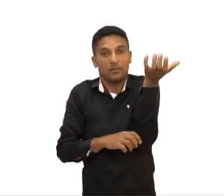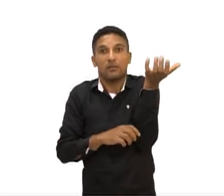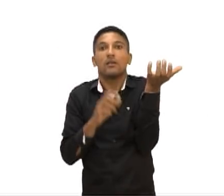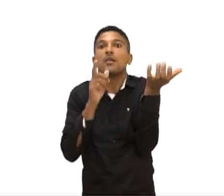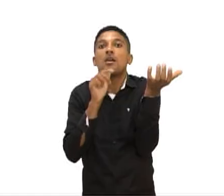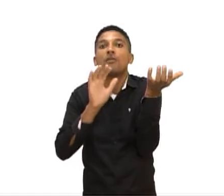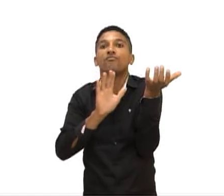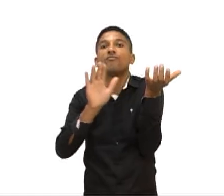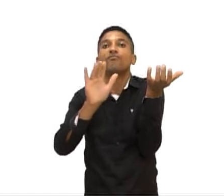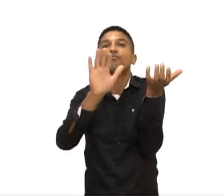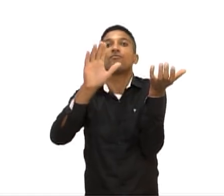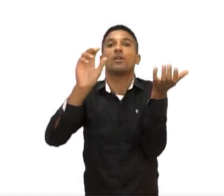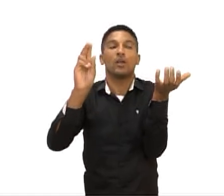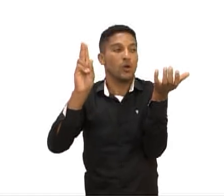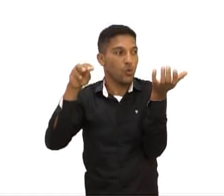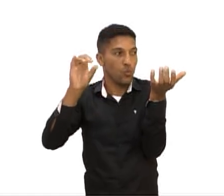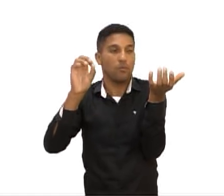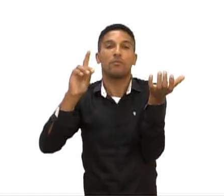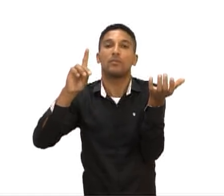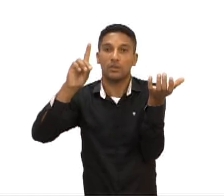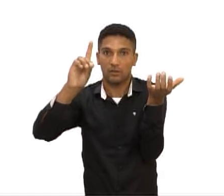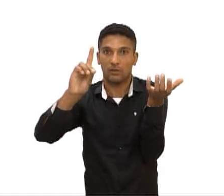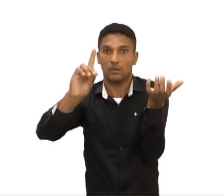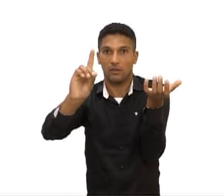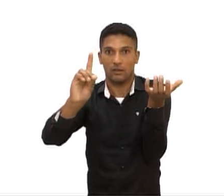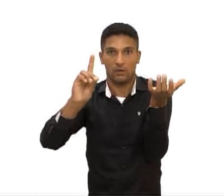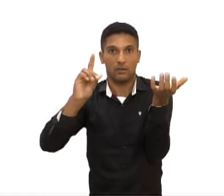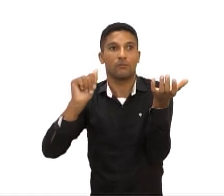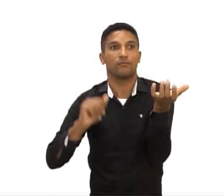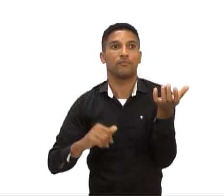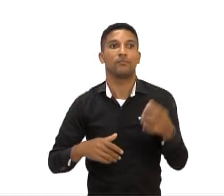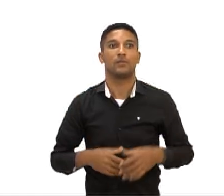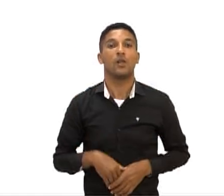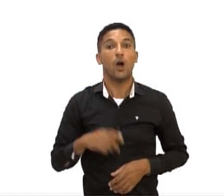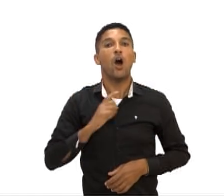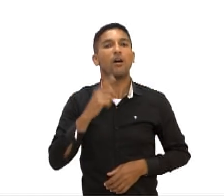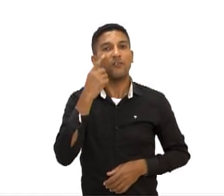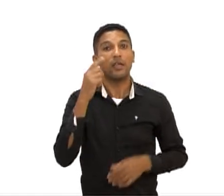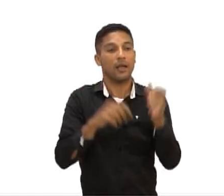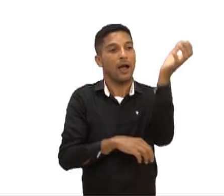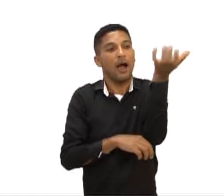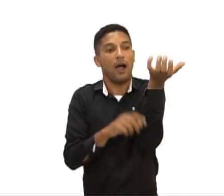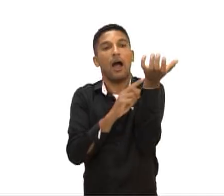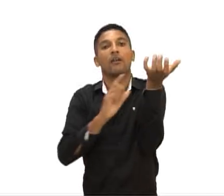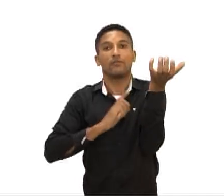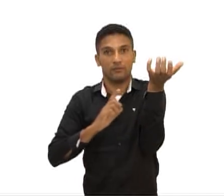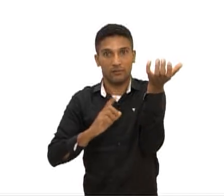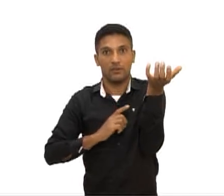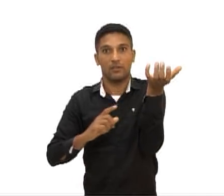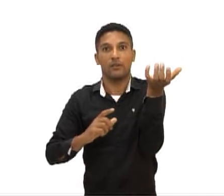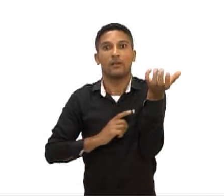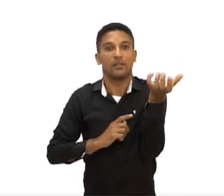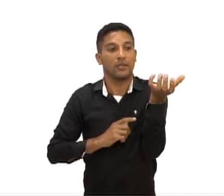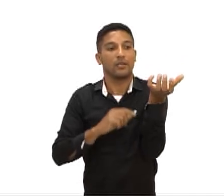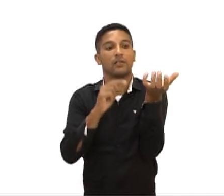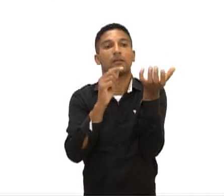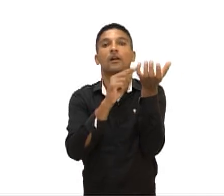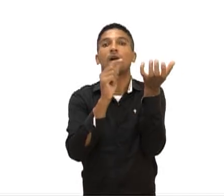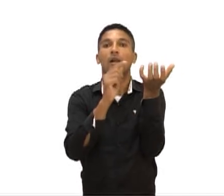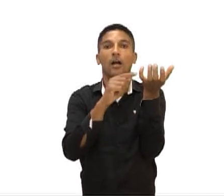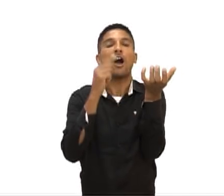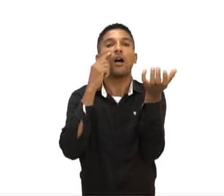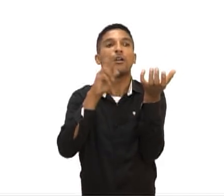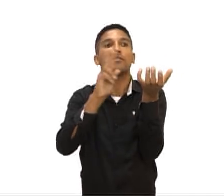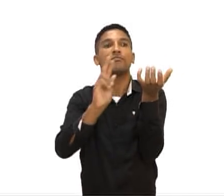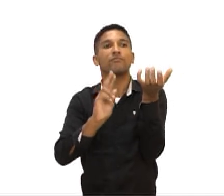como castanheiro, o cipó, guaraná, jatobá, palmeira, seringueira e a